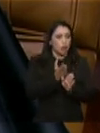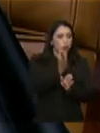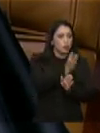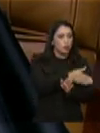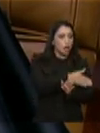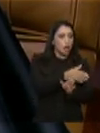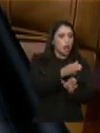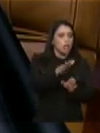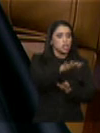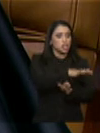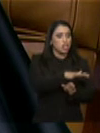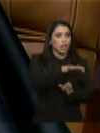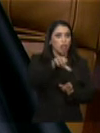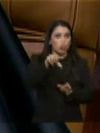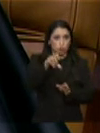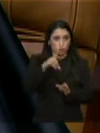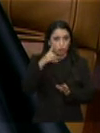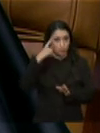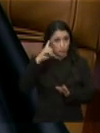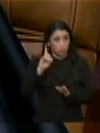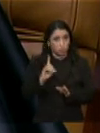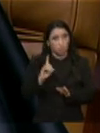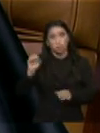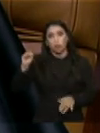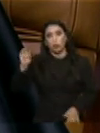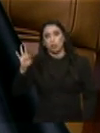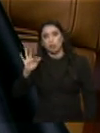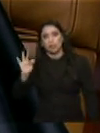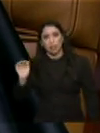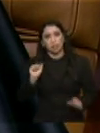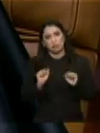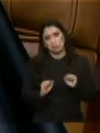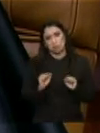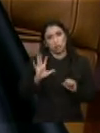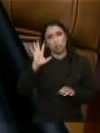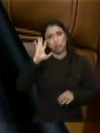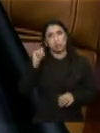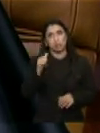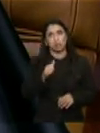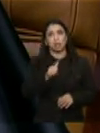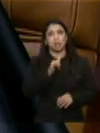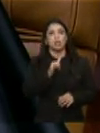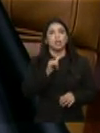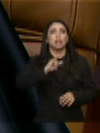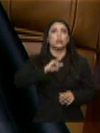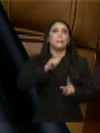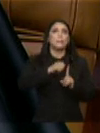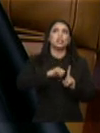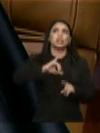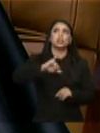nonagesimal, por exemplo, poderemos ter uma decisão do Supremo proferida em janeiro de determinado ano, com